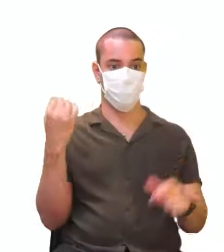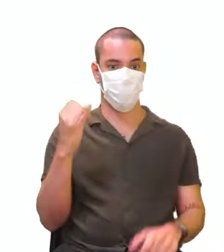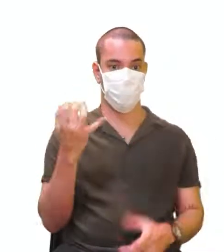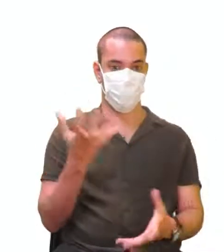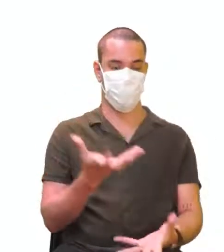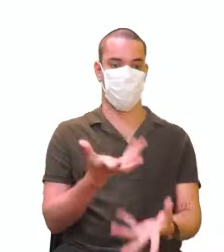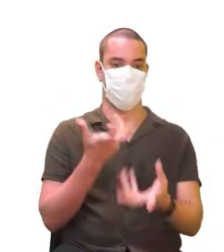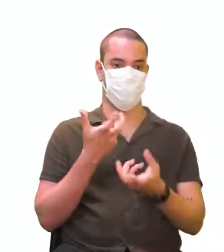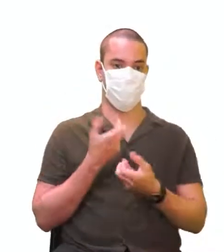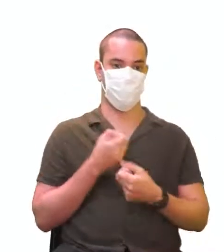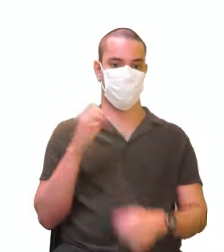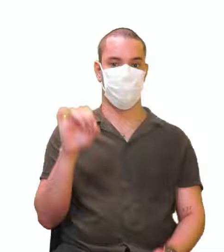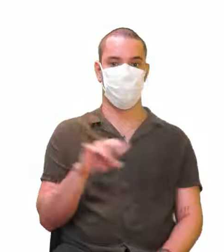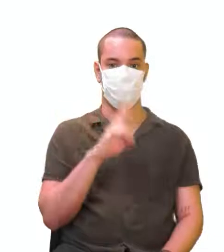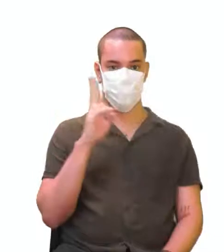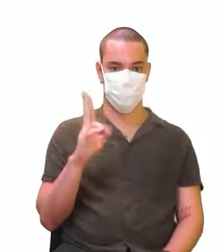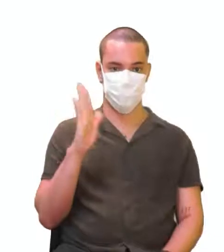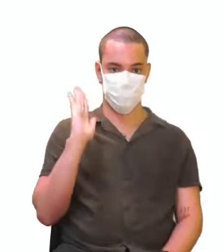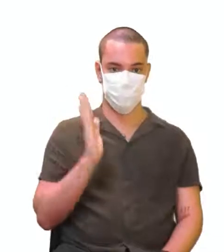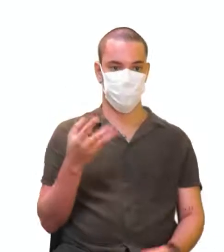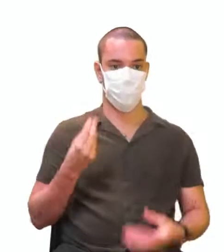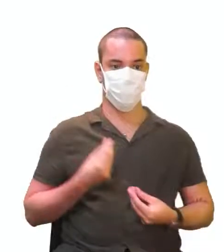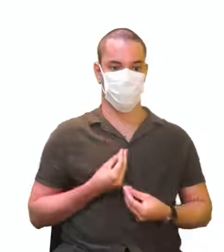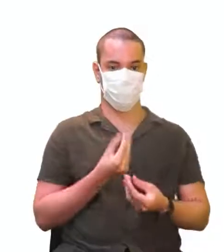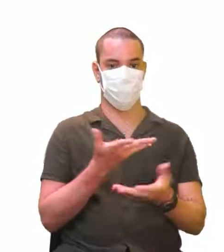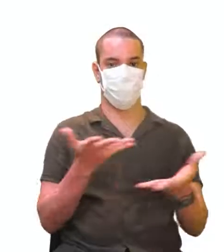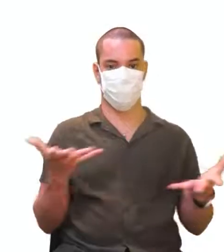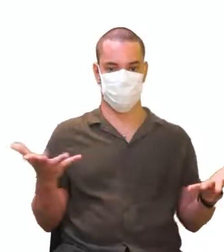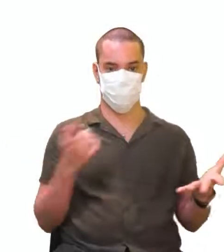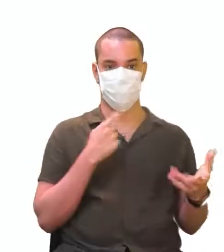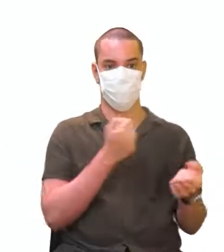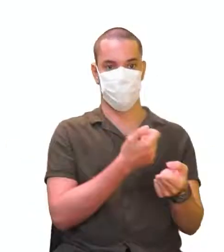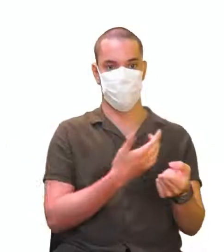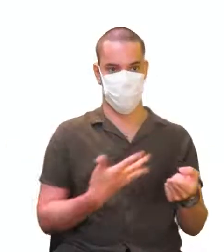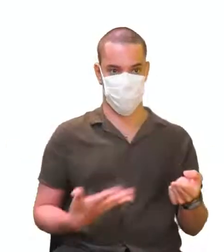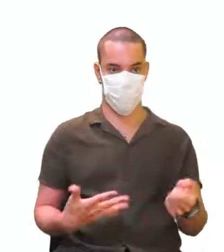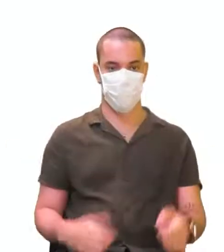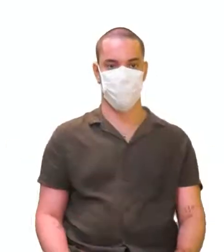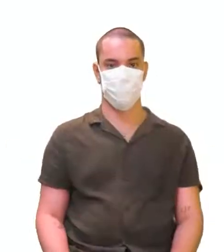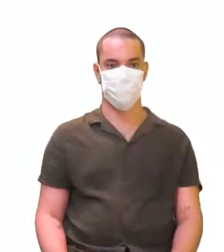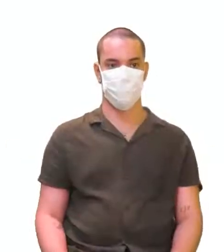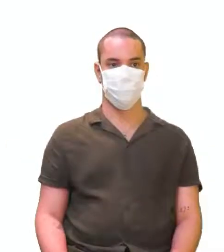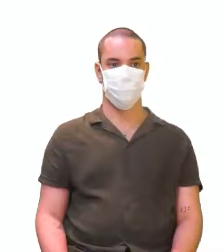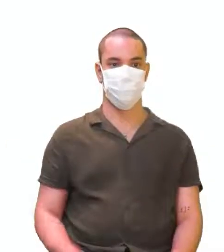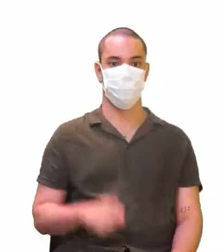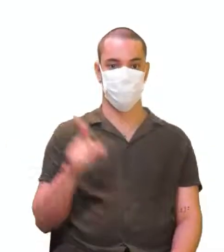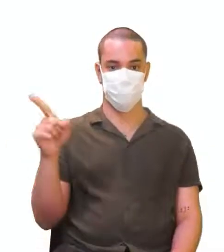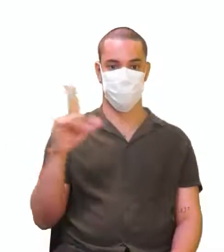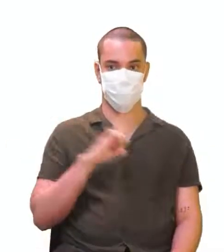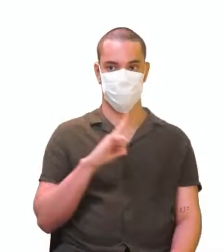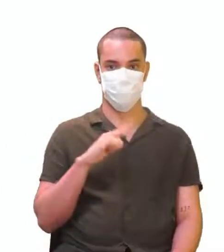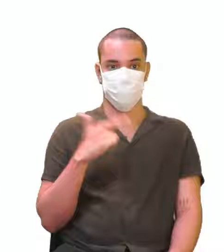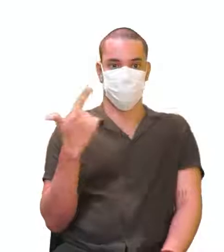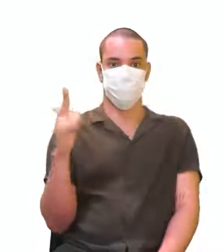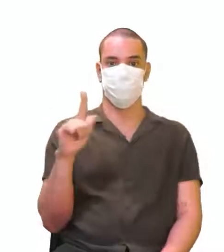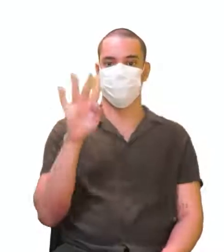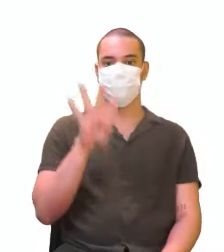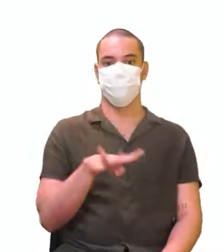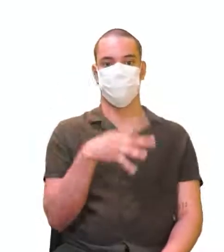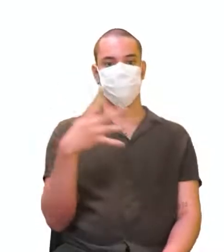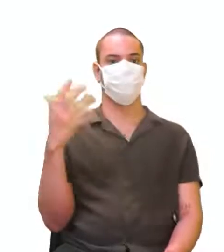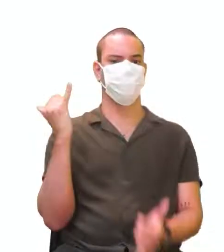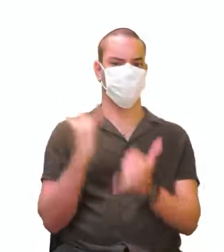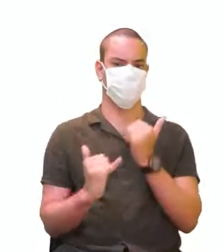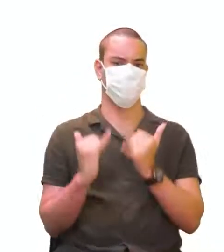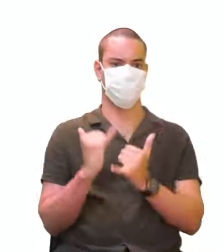vão receber ou quando estão doando o sangue, tá bom? E aqui a gente tem esse outro esqueminha que é